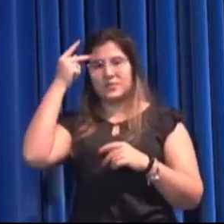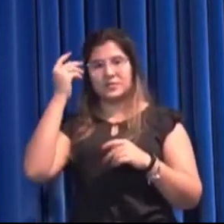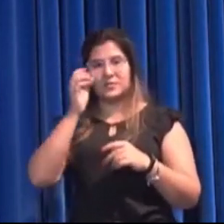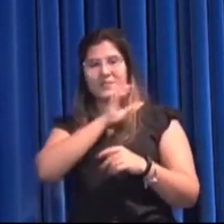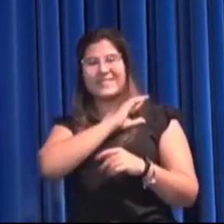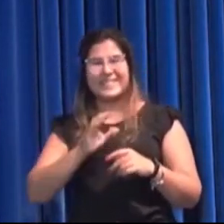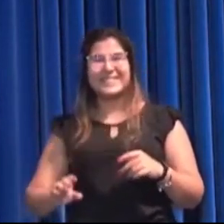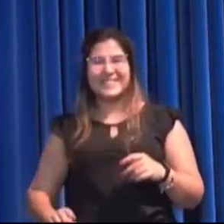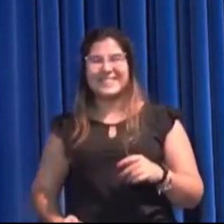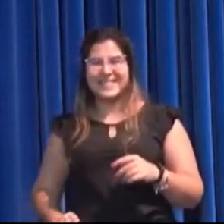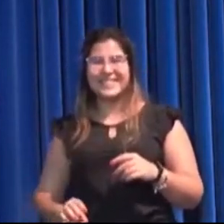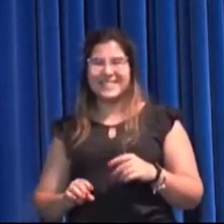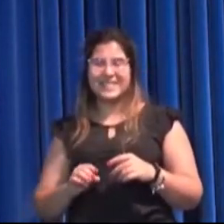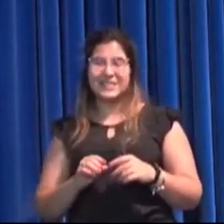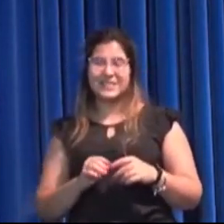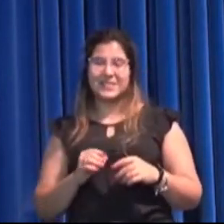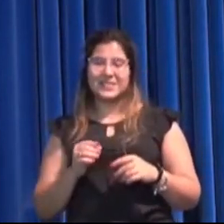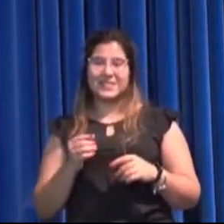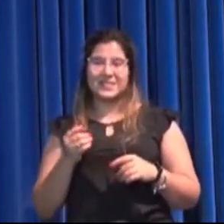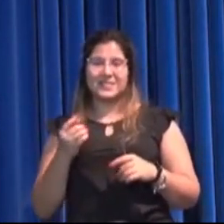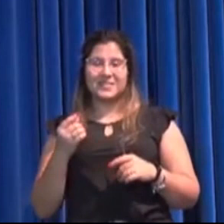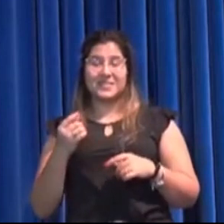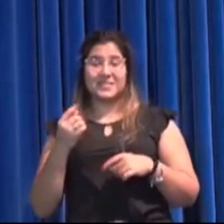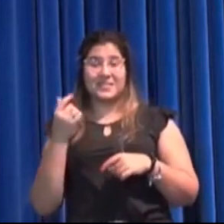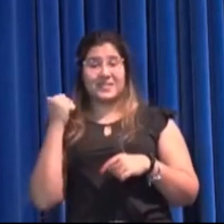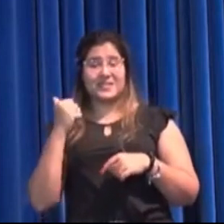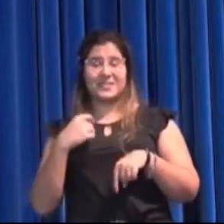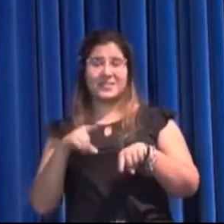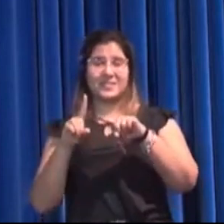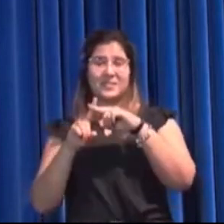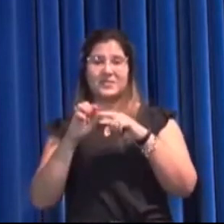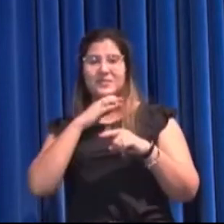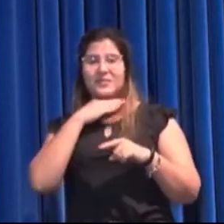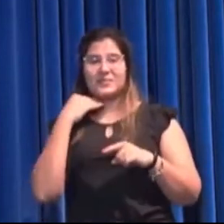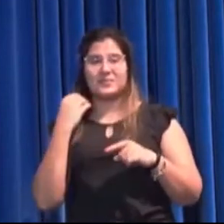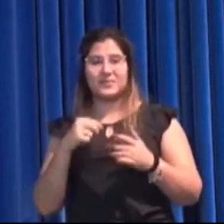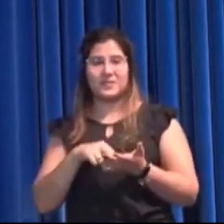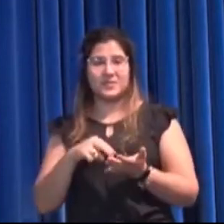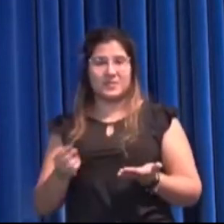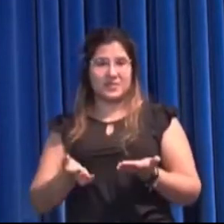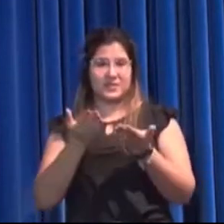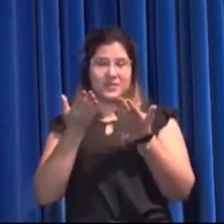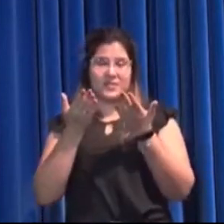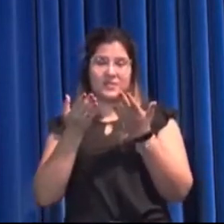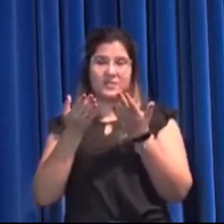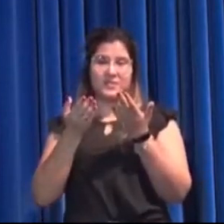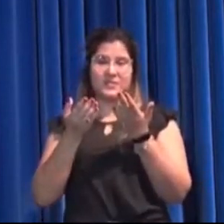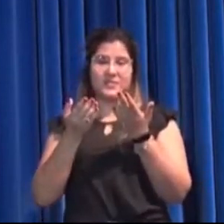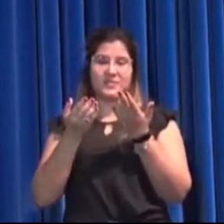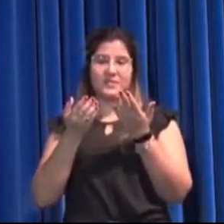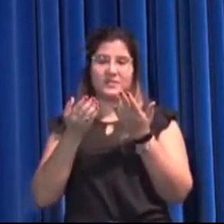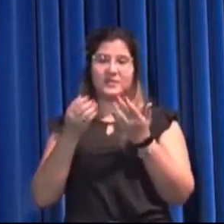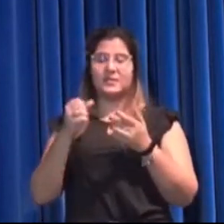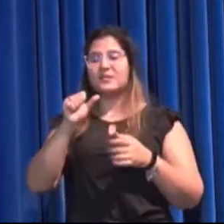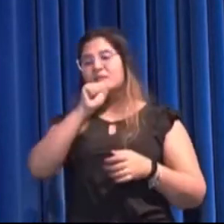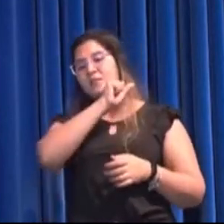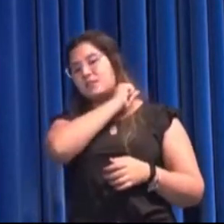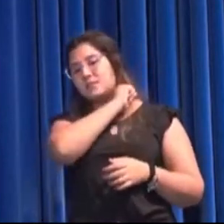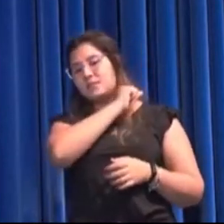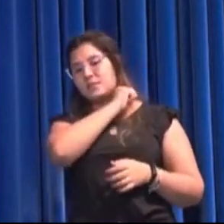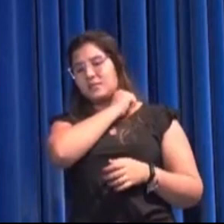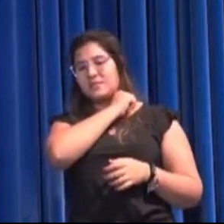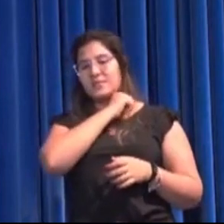em nosso favor, naquela cruz, aquela morte, aquela ressurreição, aquele sacrifício,